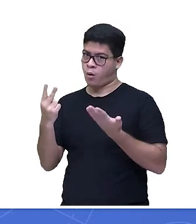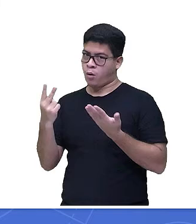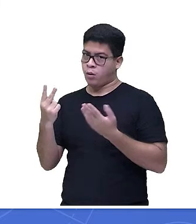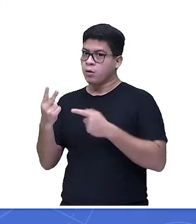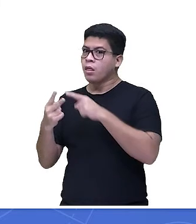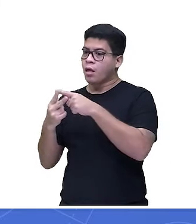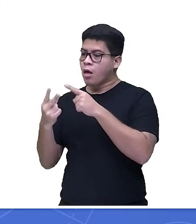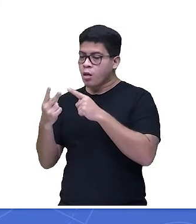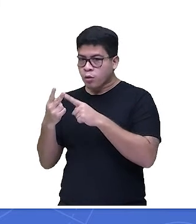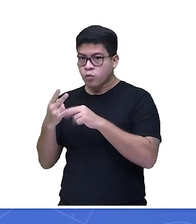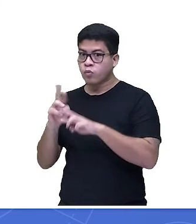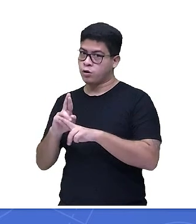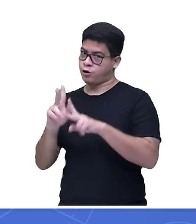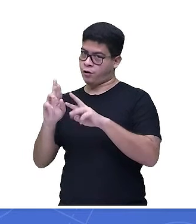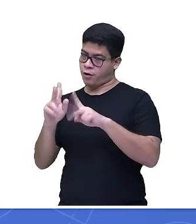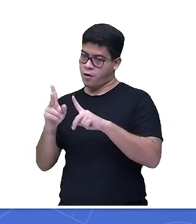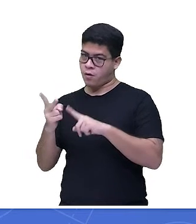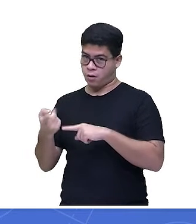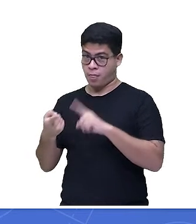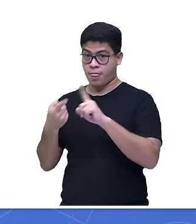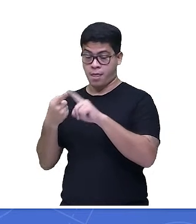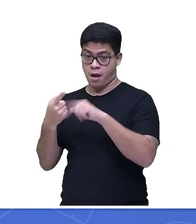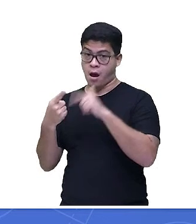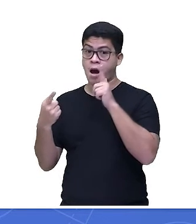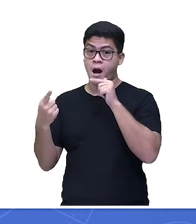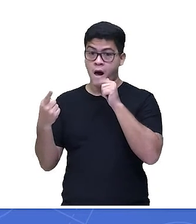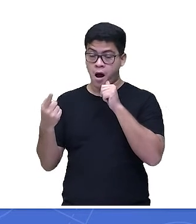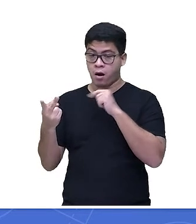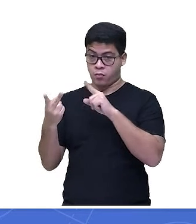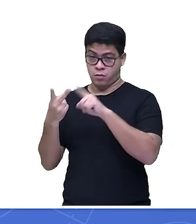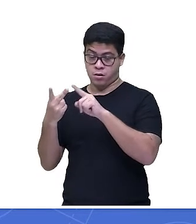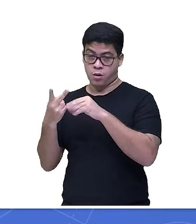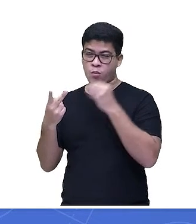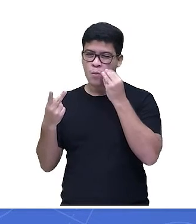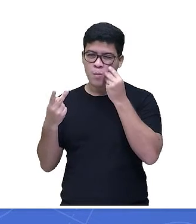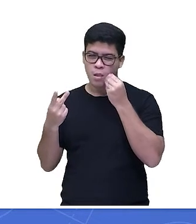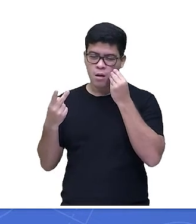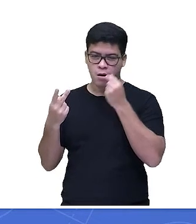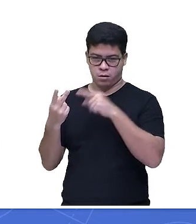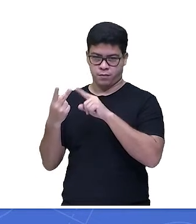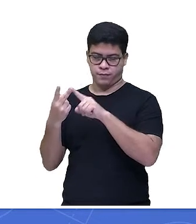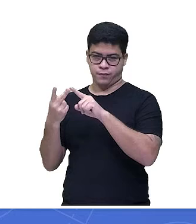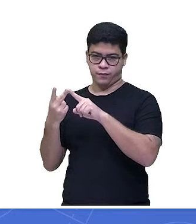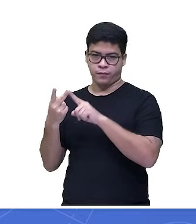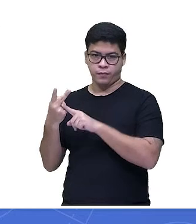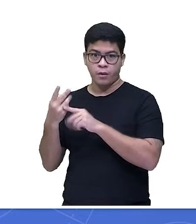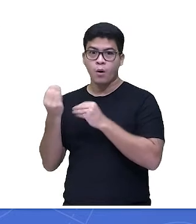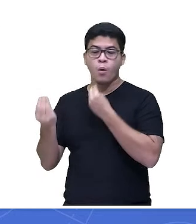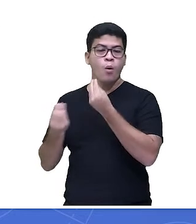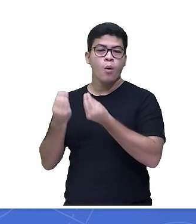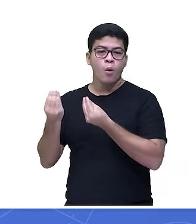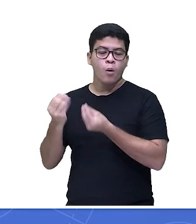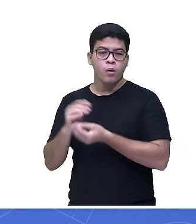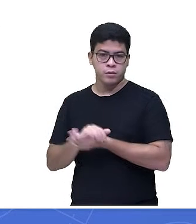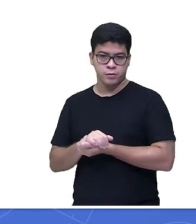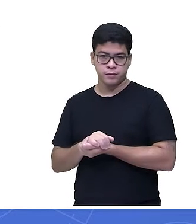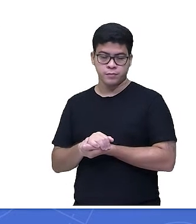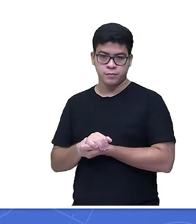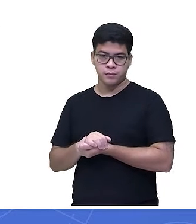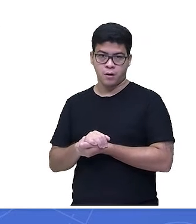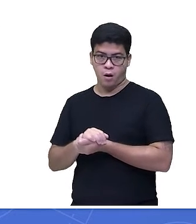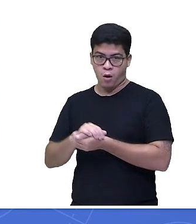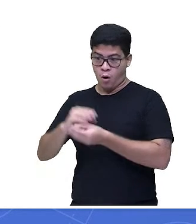2 substâncias diferentes. Eu tenho a água e tenho o sal. Quando eu adiciono o